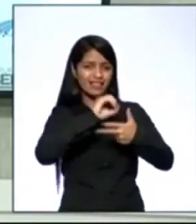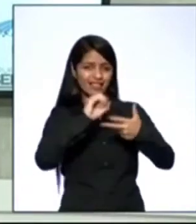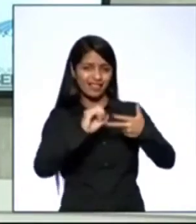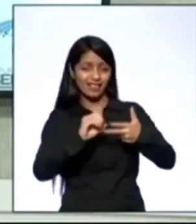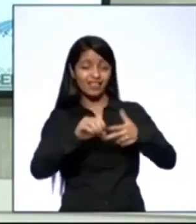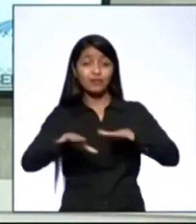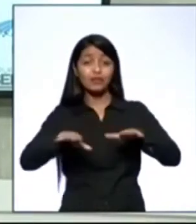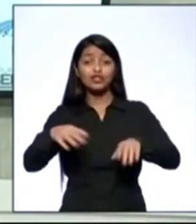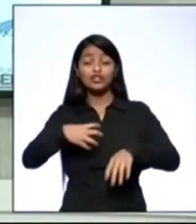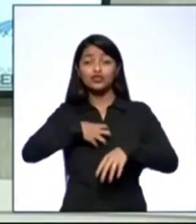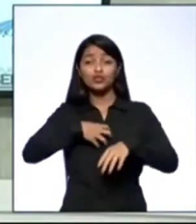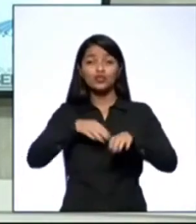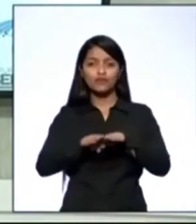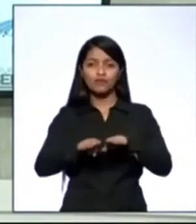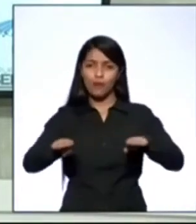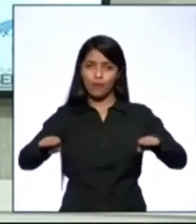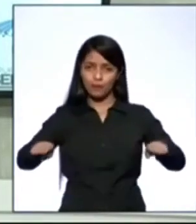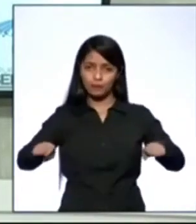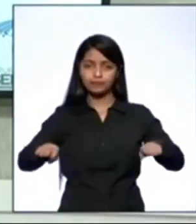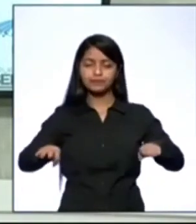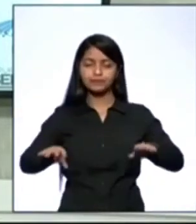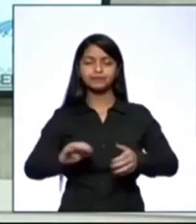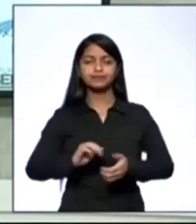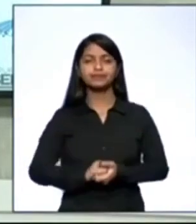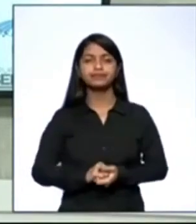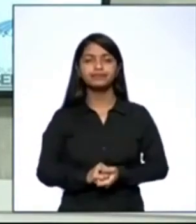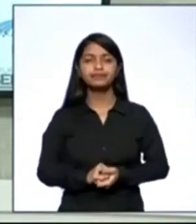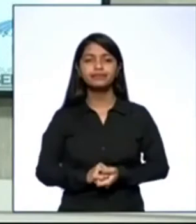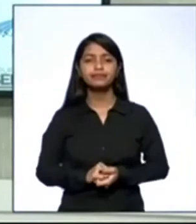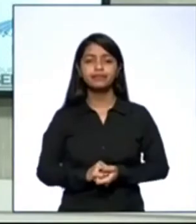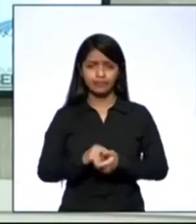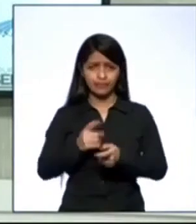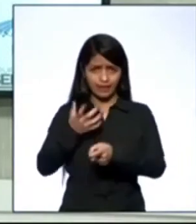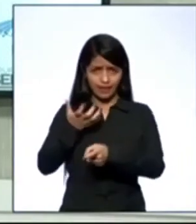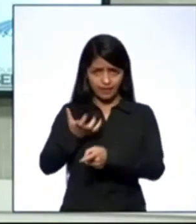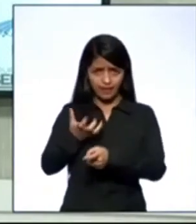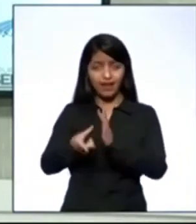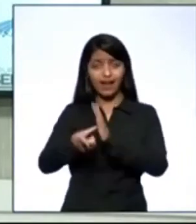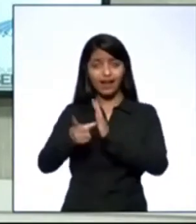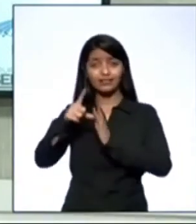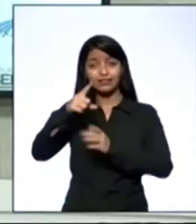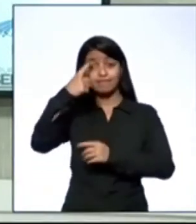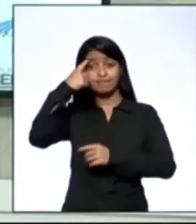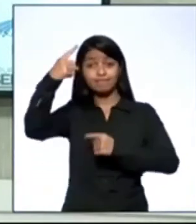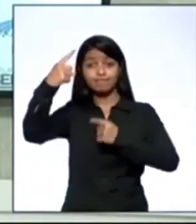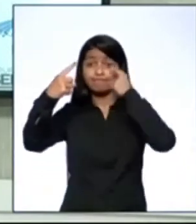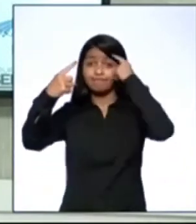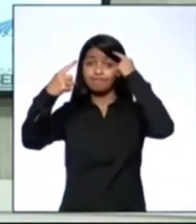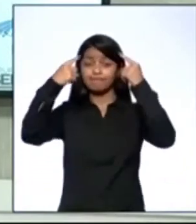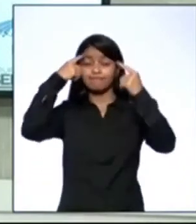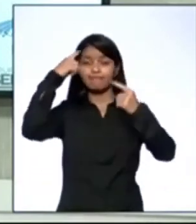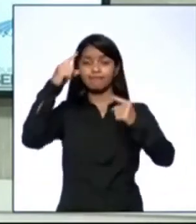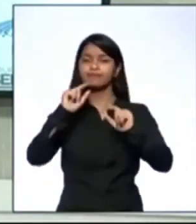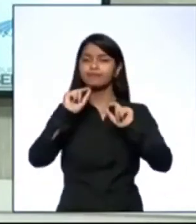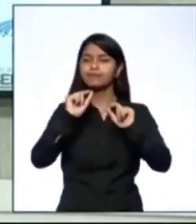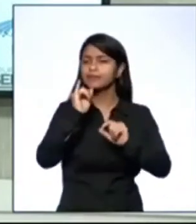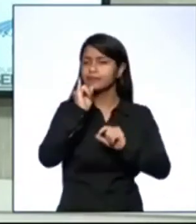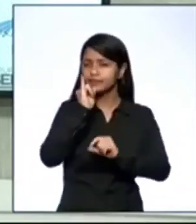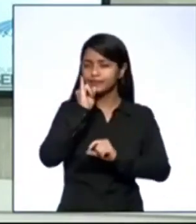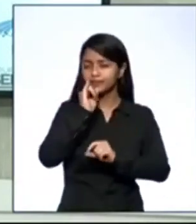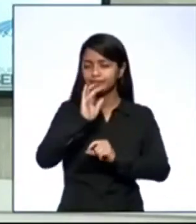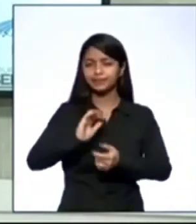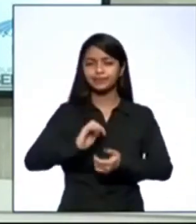uniforme. Mas para chegar lá, é necessário a gente fazer algumas recordações. Por exemplo,